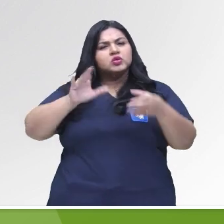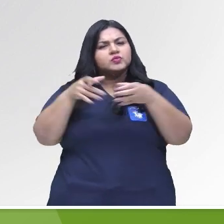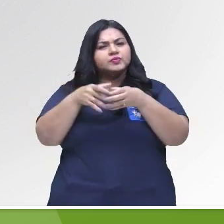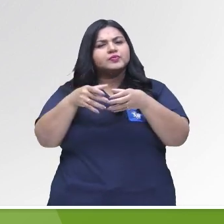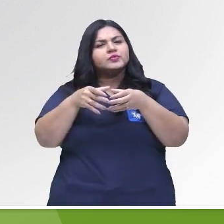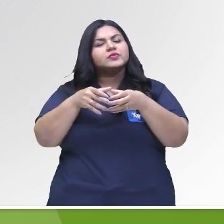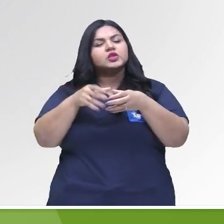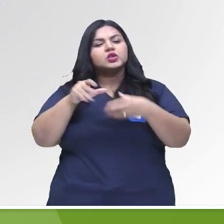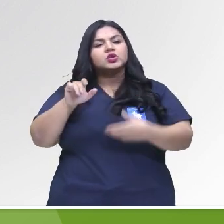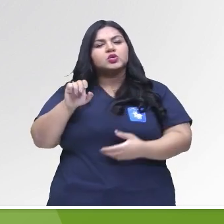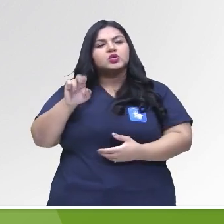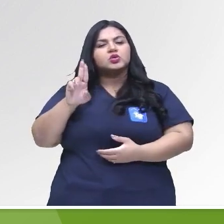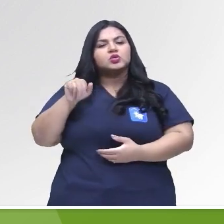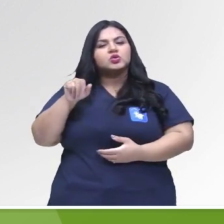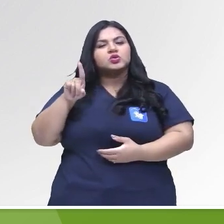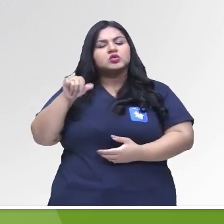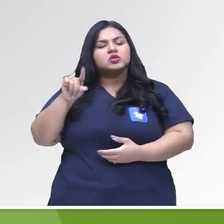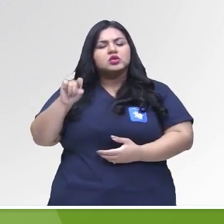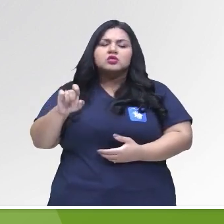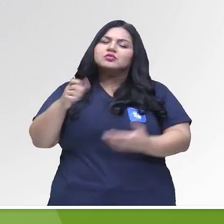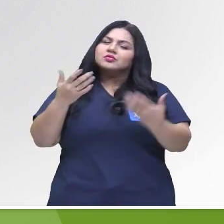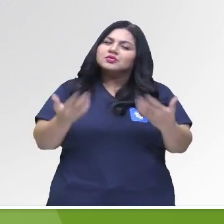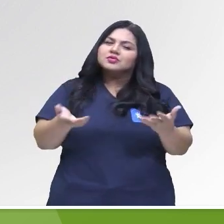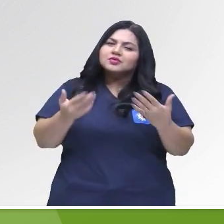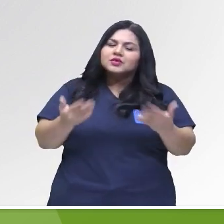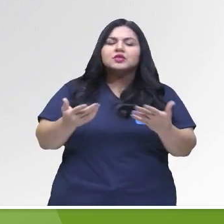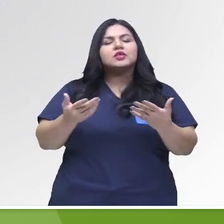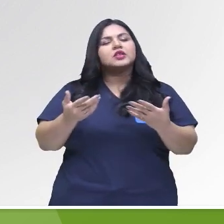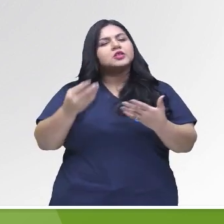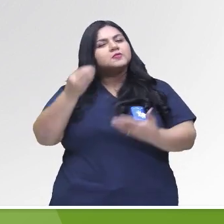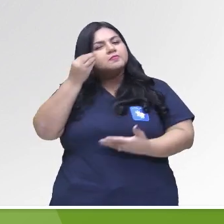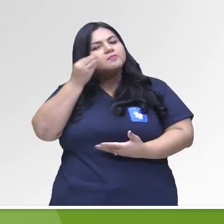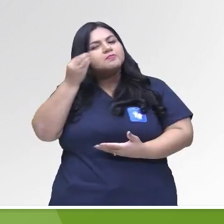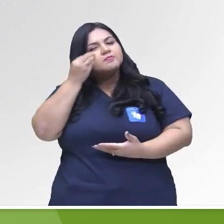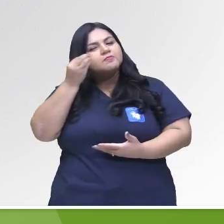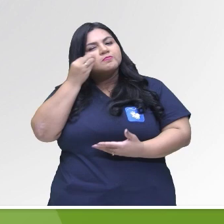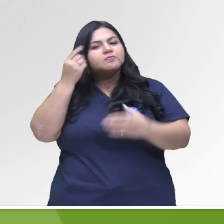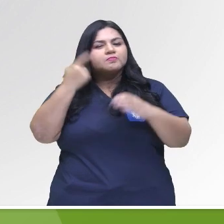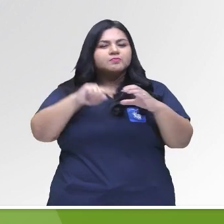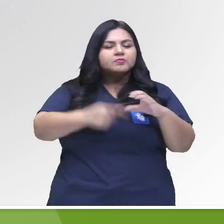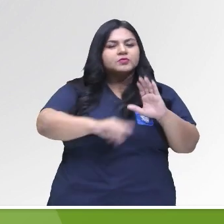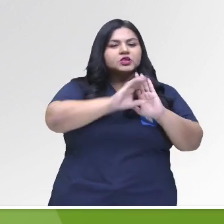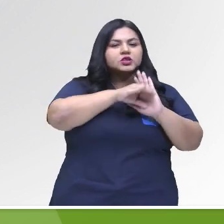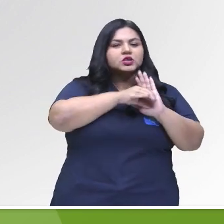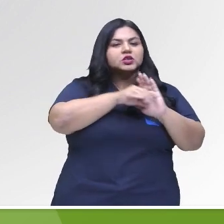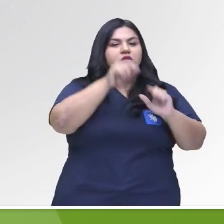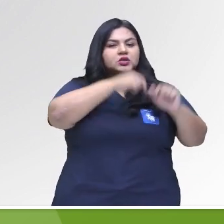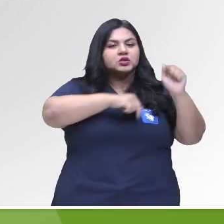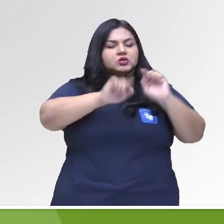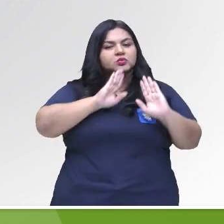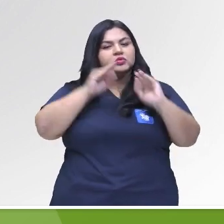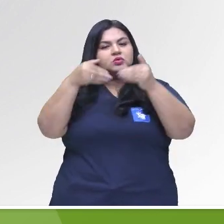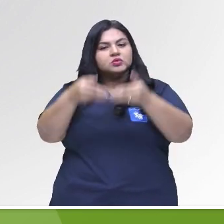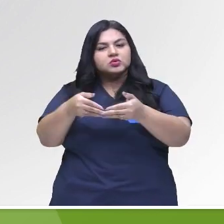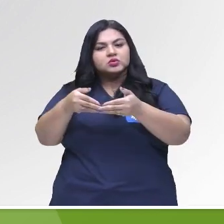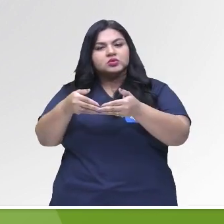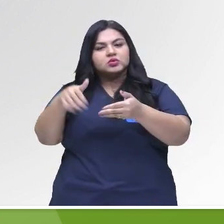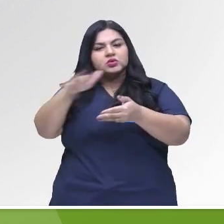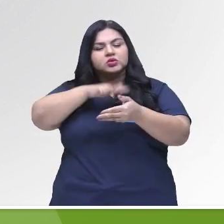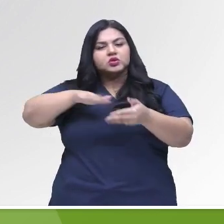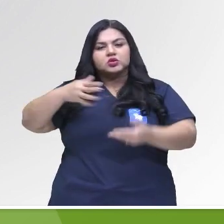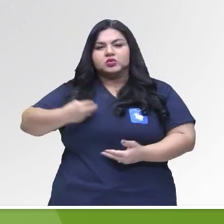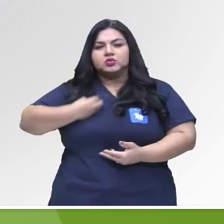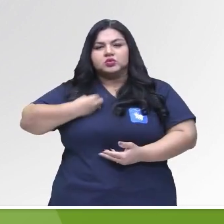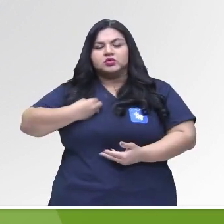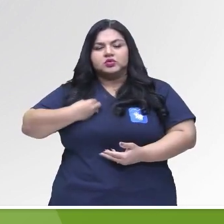assim, vamos dizer assim, mais relax, em que a gente vai tentar aprofundar um pouco mais conceitos da química mais voltados para o nosso cotidiano e